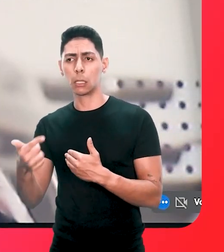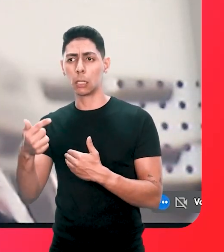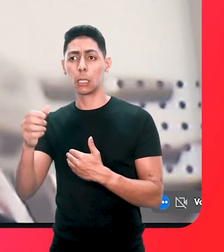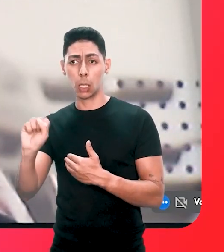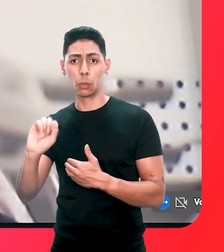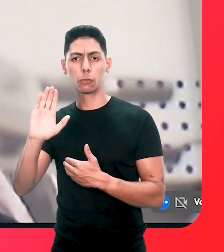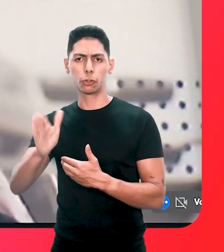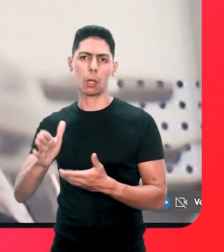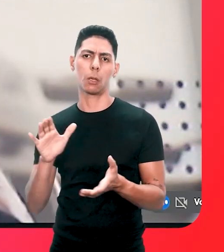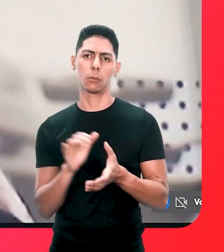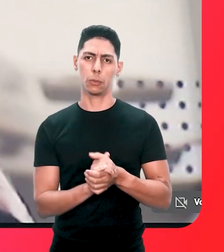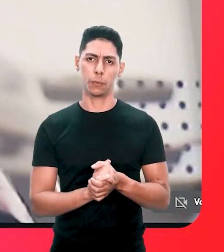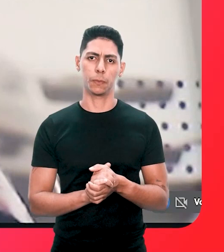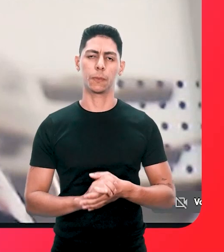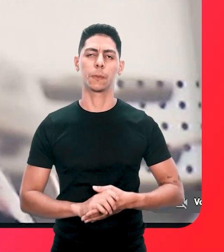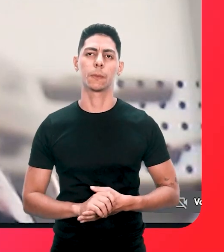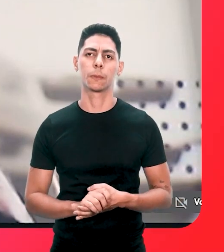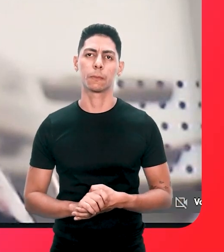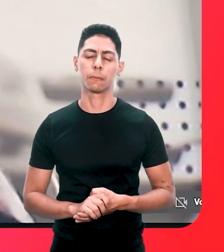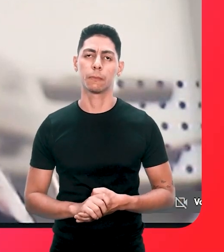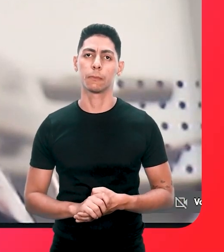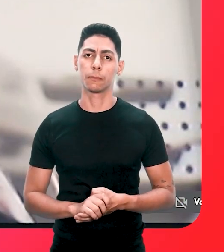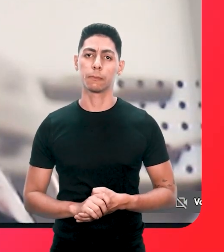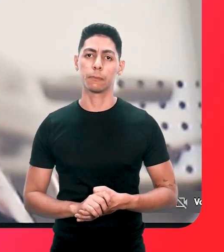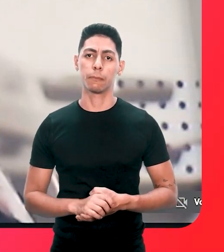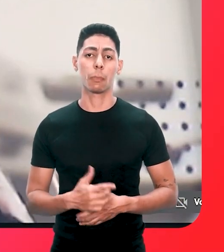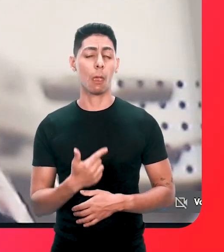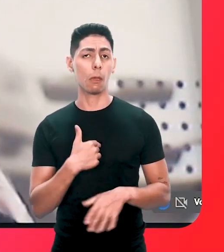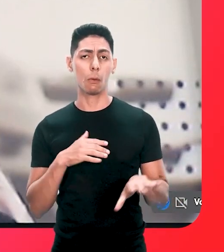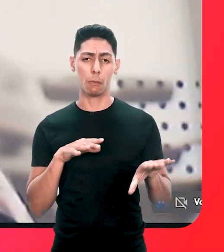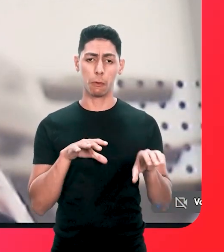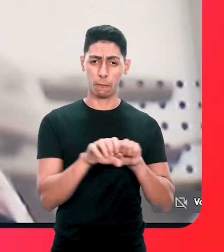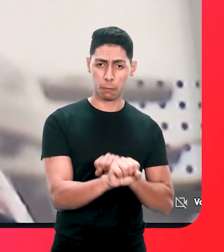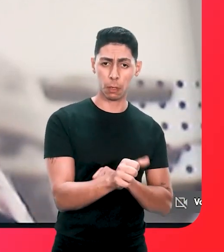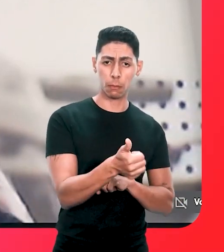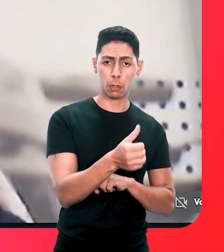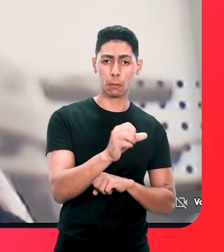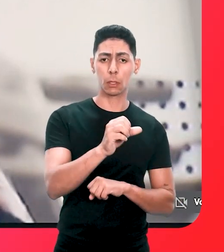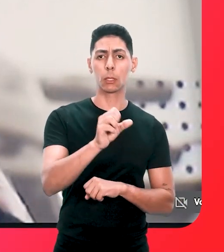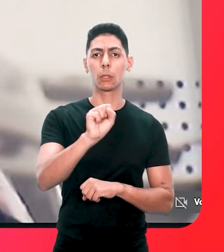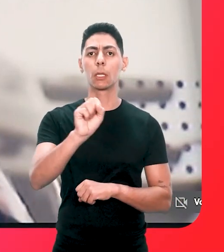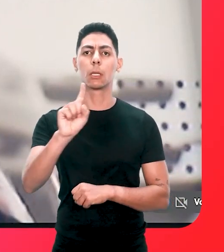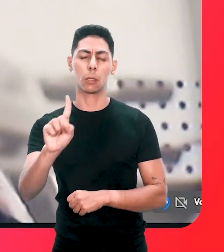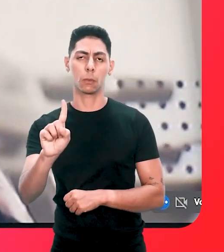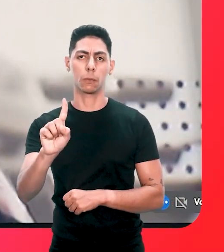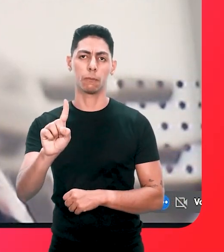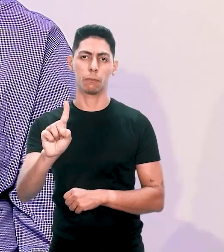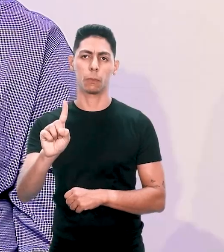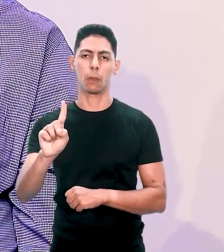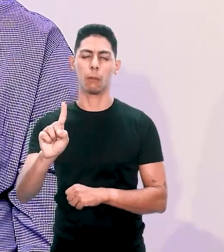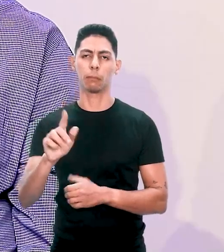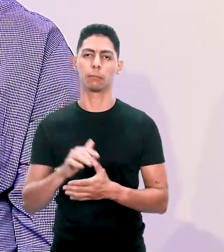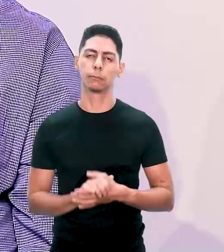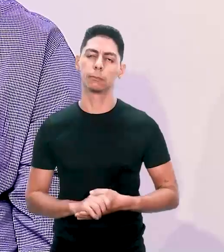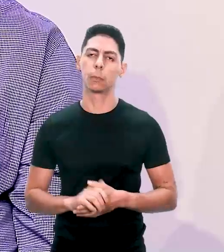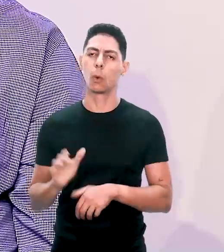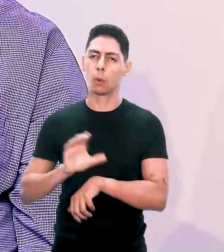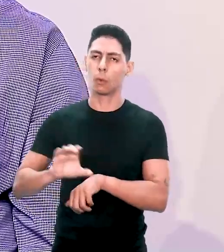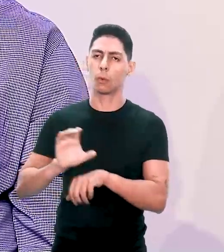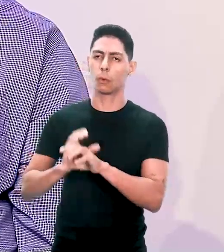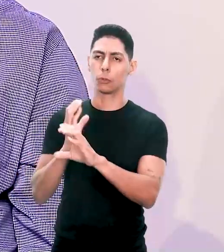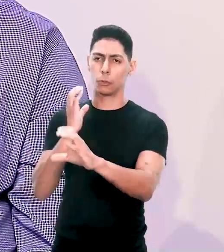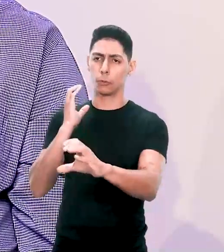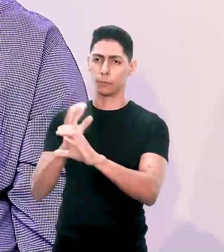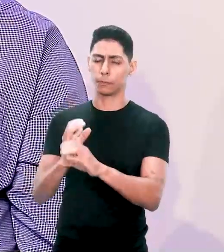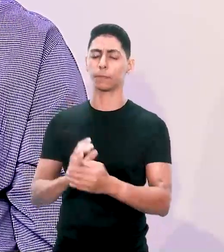olha só. E eu me formei em 81. 81 eu formei em engenharia. E aí, Petri, é